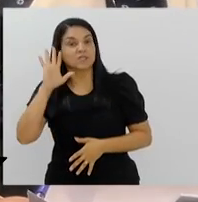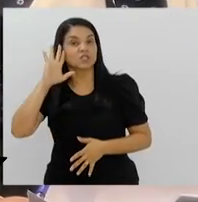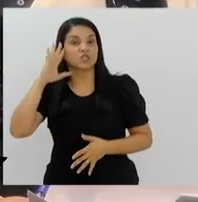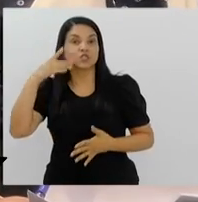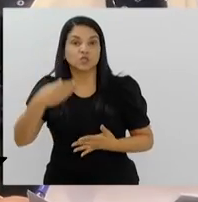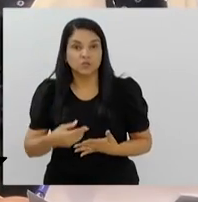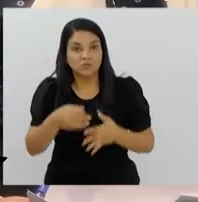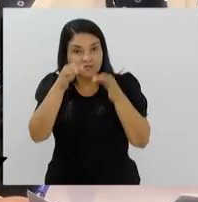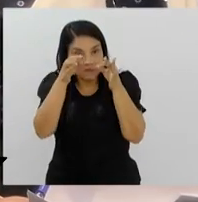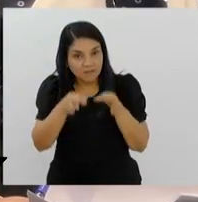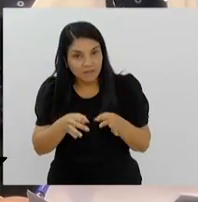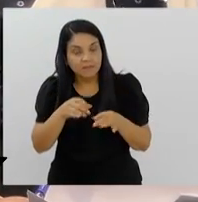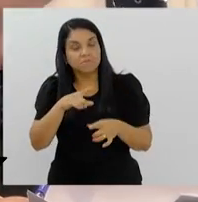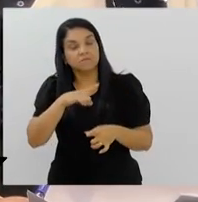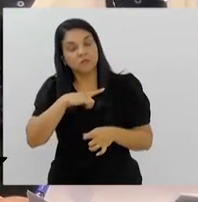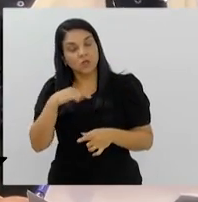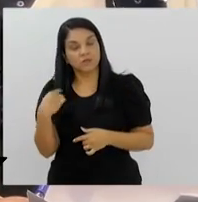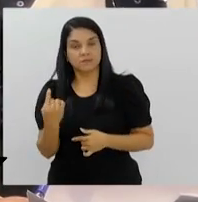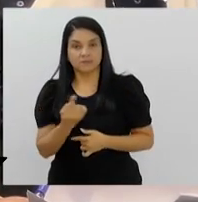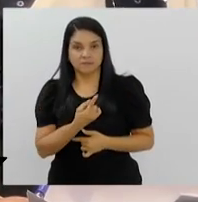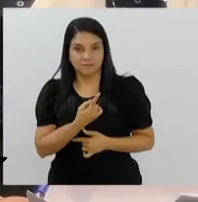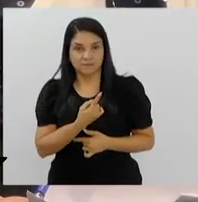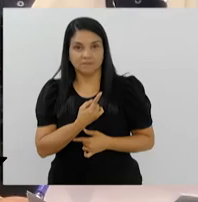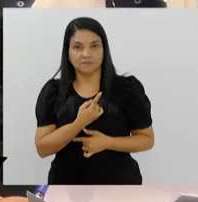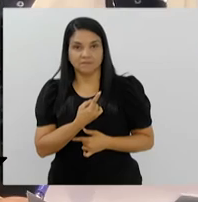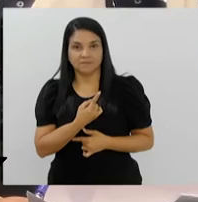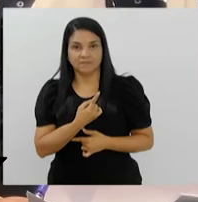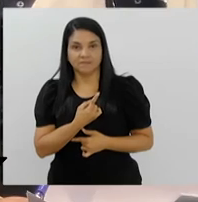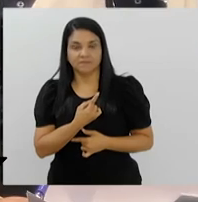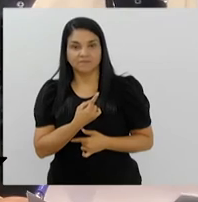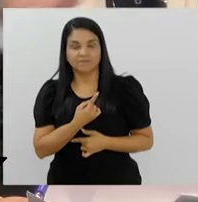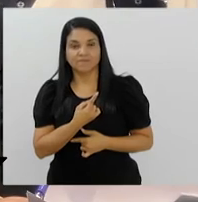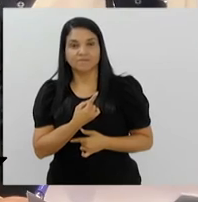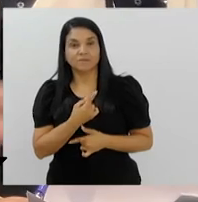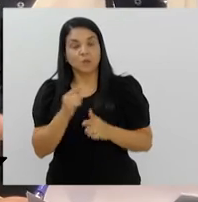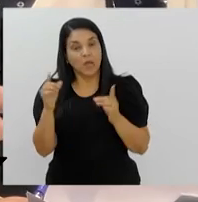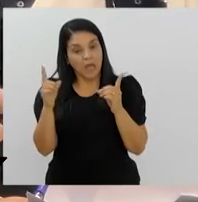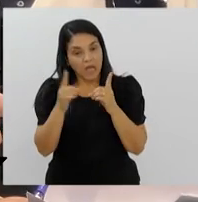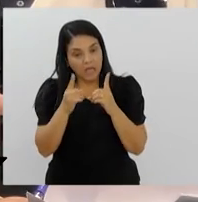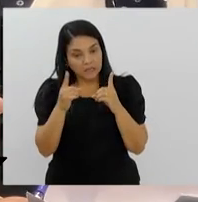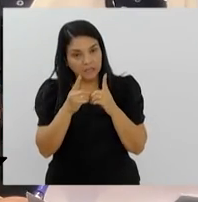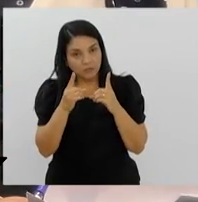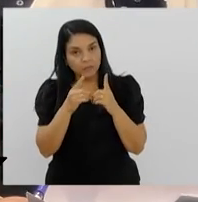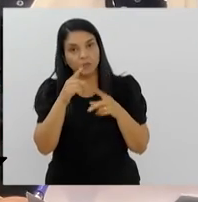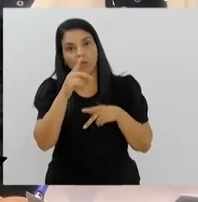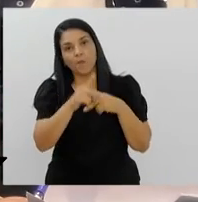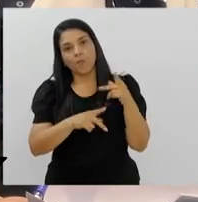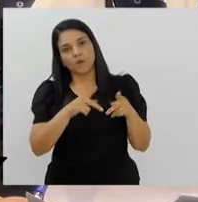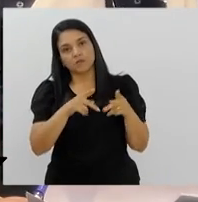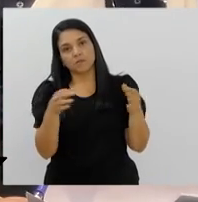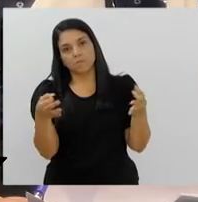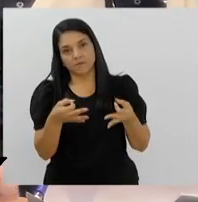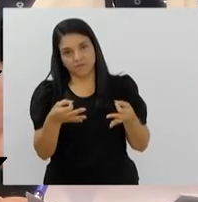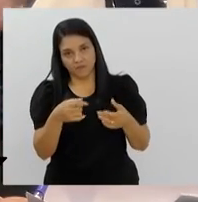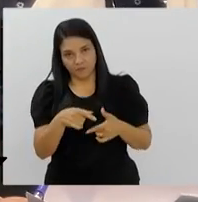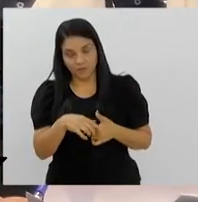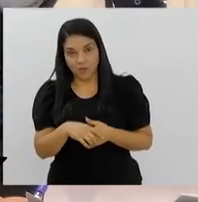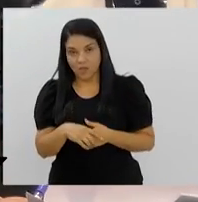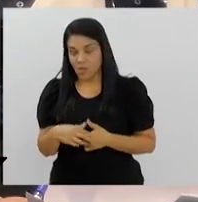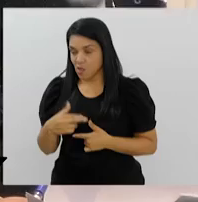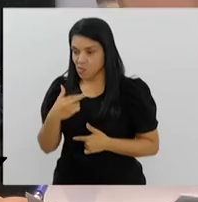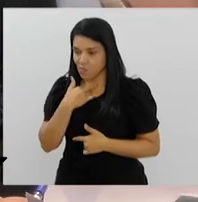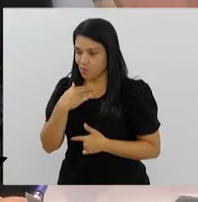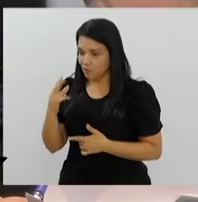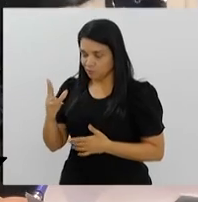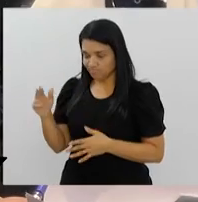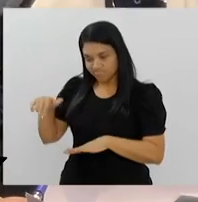para que nós tenhamos de fato a o o o pleito atendido da população agora o que não pode é chegar aqui